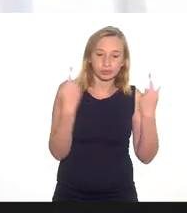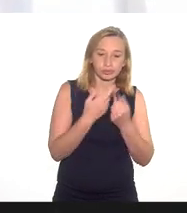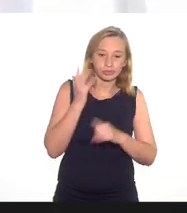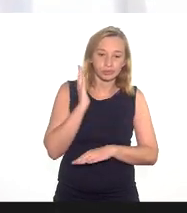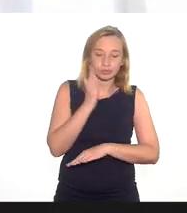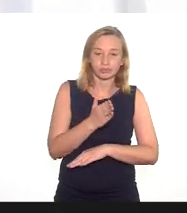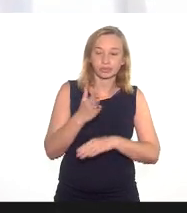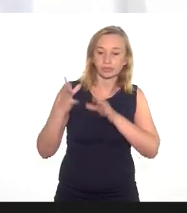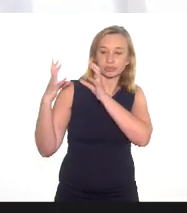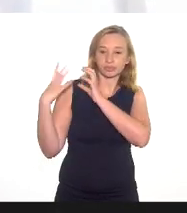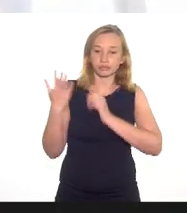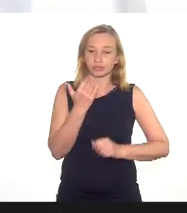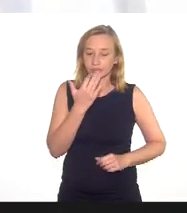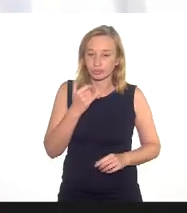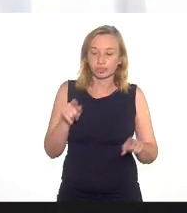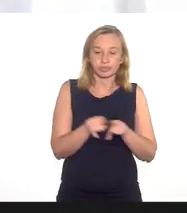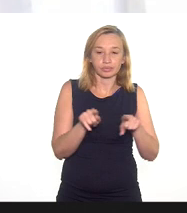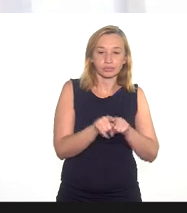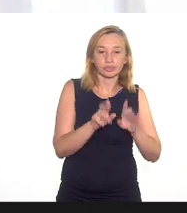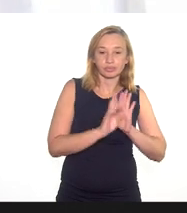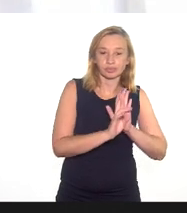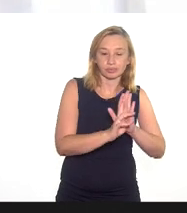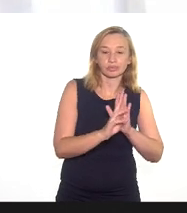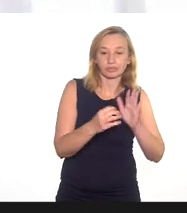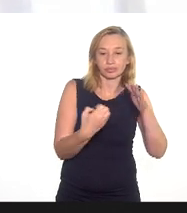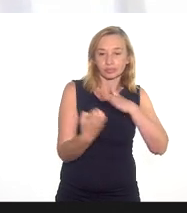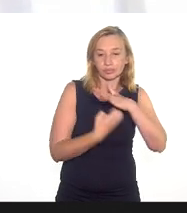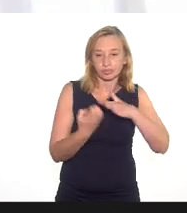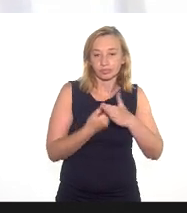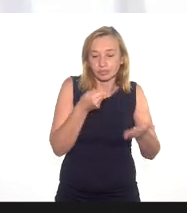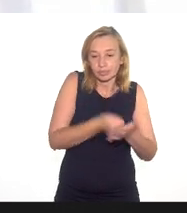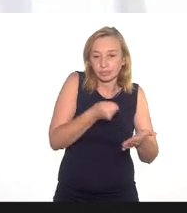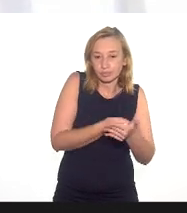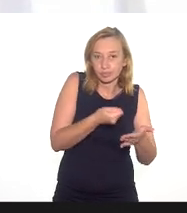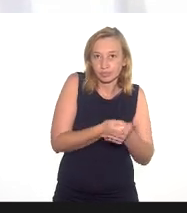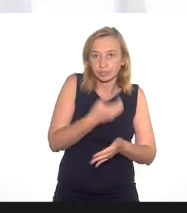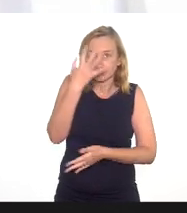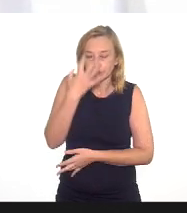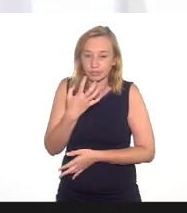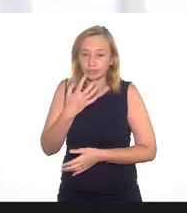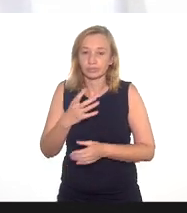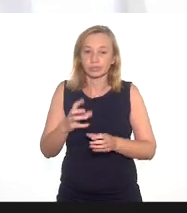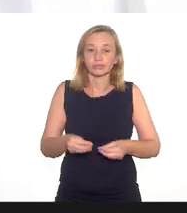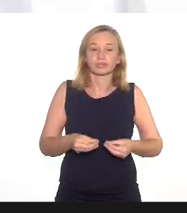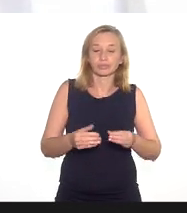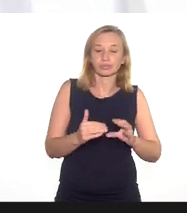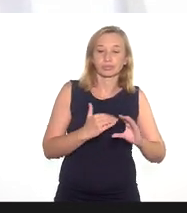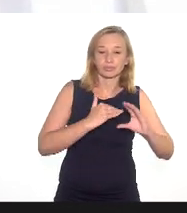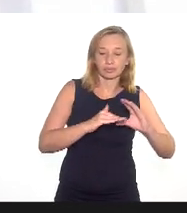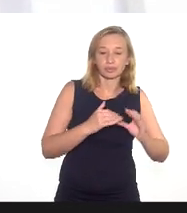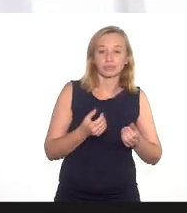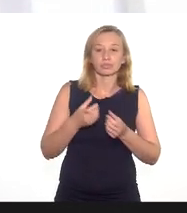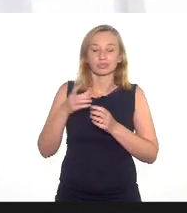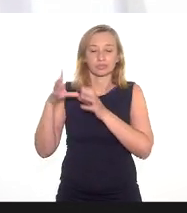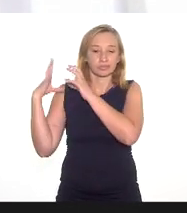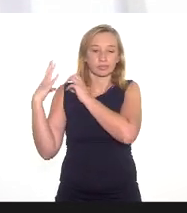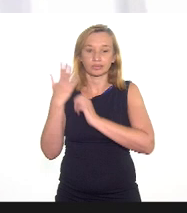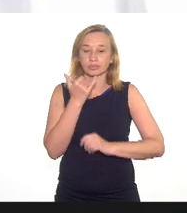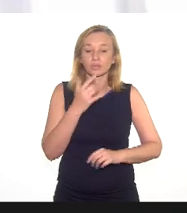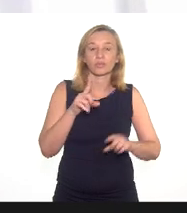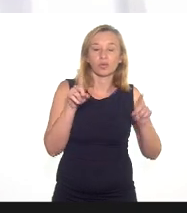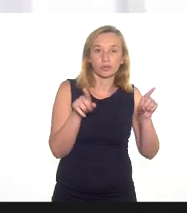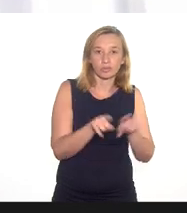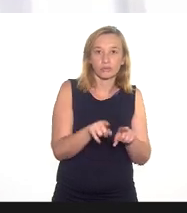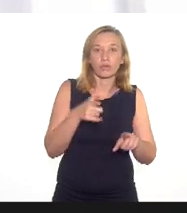de alimentação, e com o representante da empresa para cobrar essa celeridade na entrega da alimentação. Ontem mesmo, a diretoria